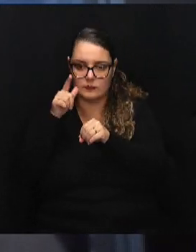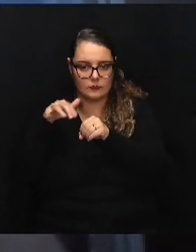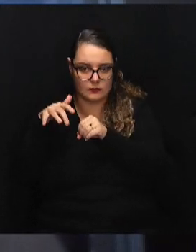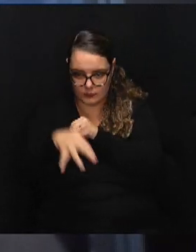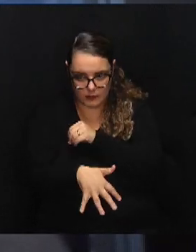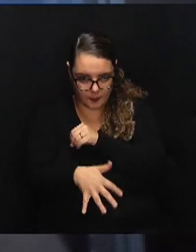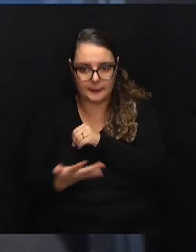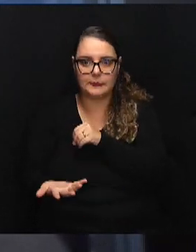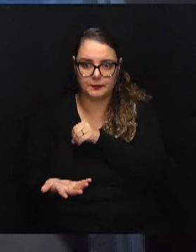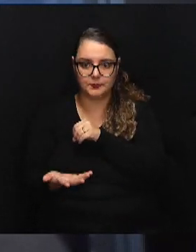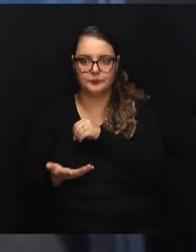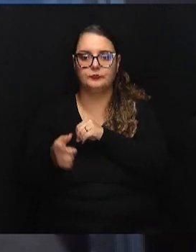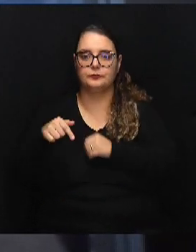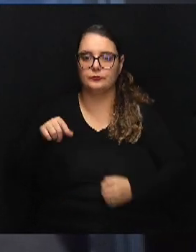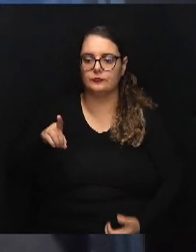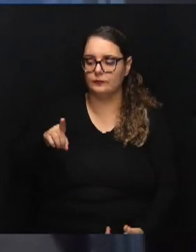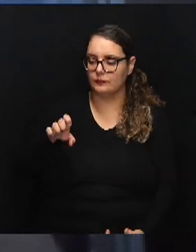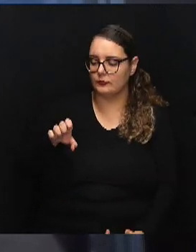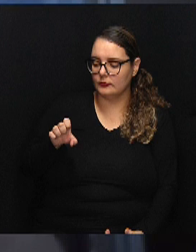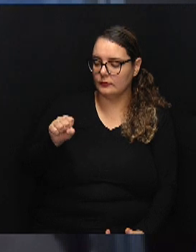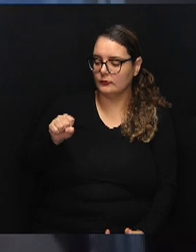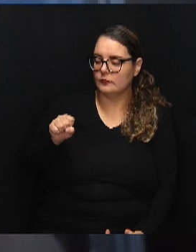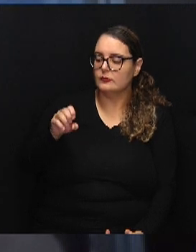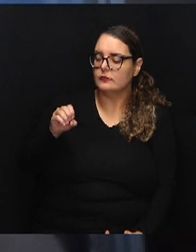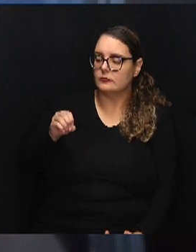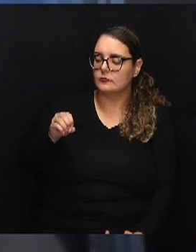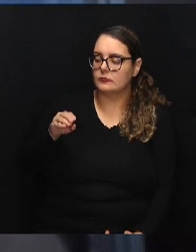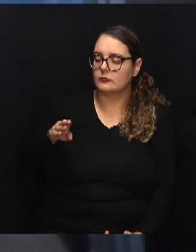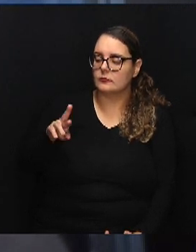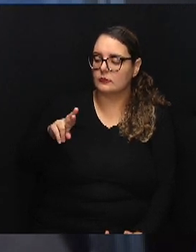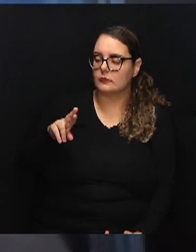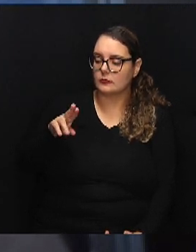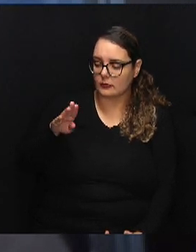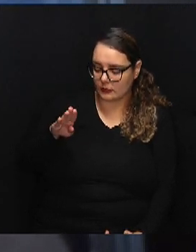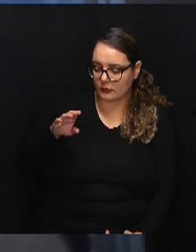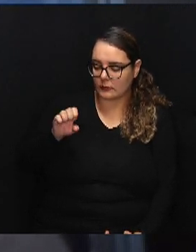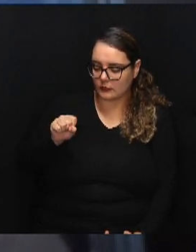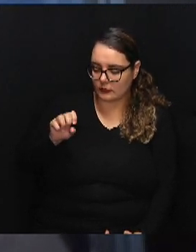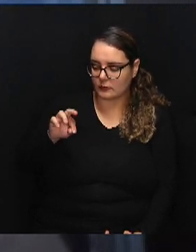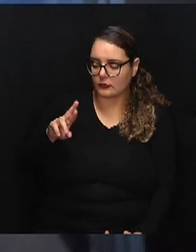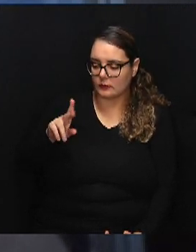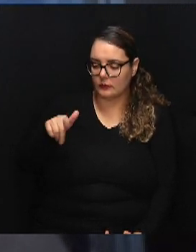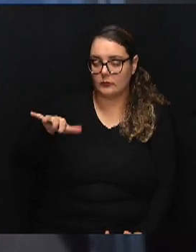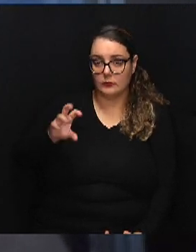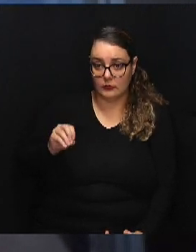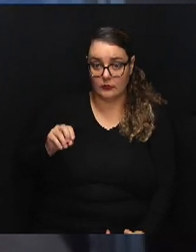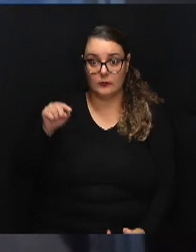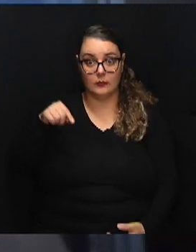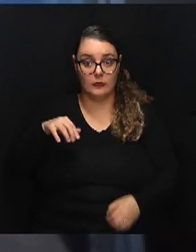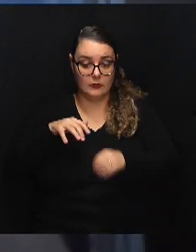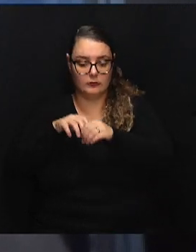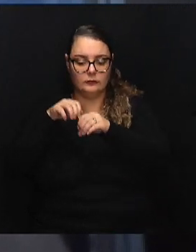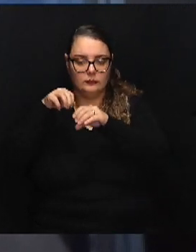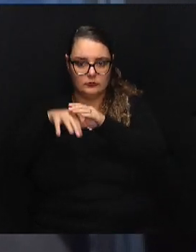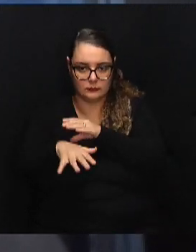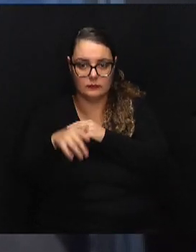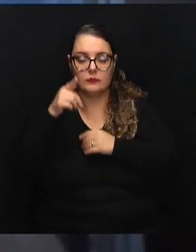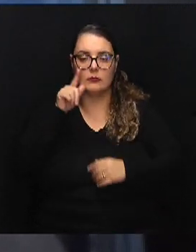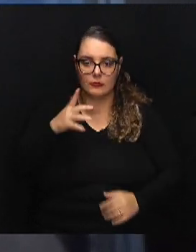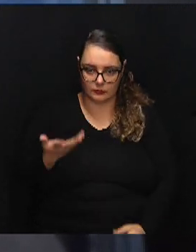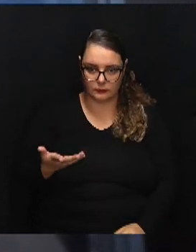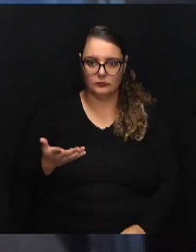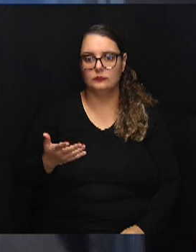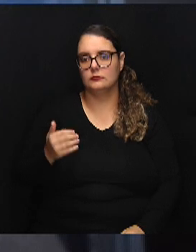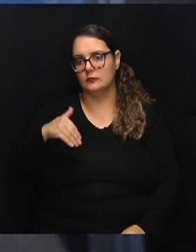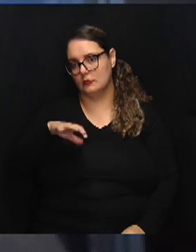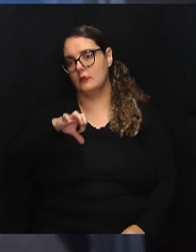conduta é desobstrução, né? É desentupir essa artéria. E esse desentupimento, né, na grande maioria das vezes, aí mais